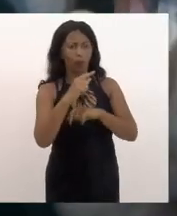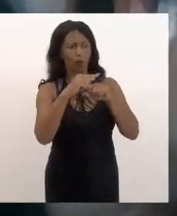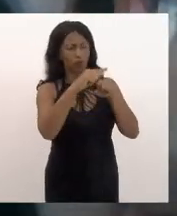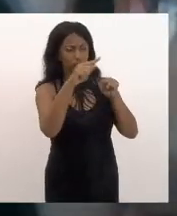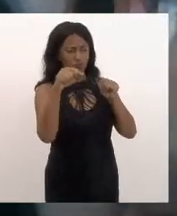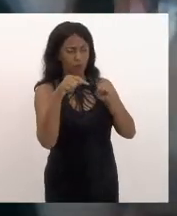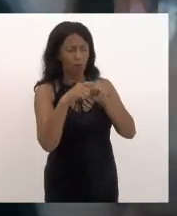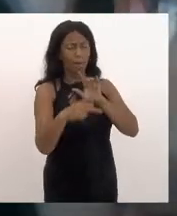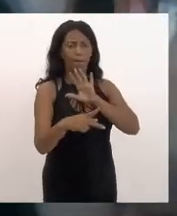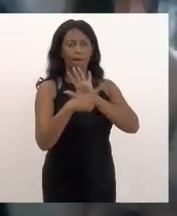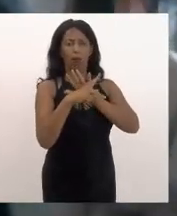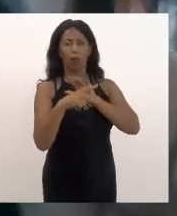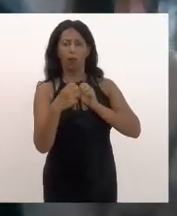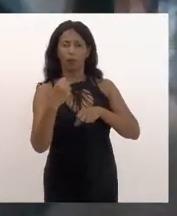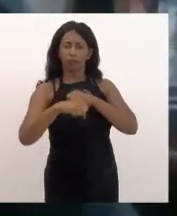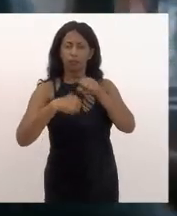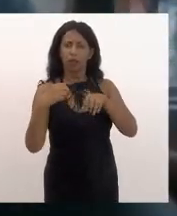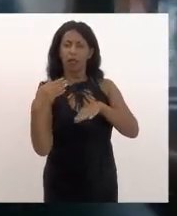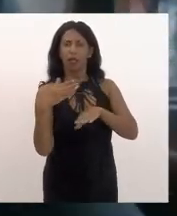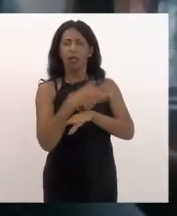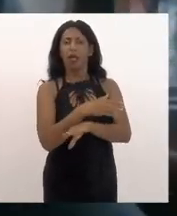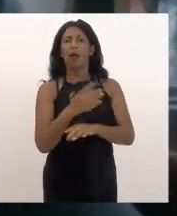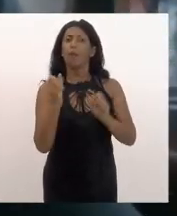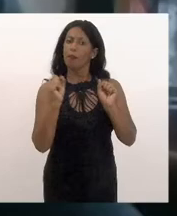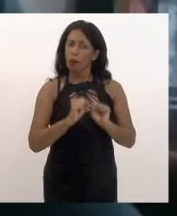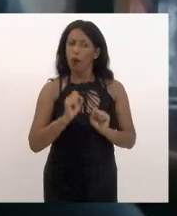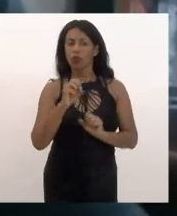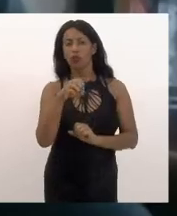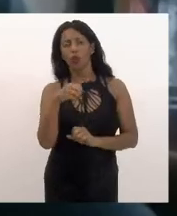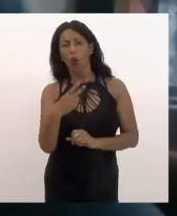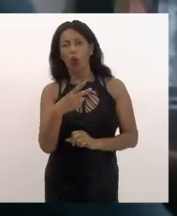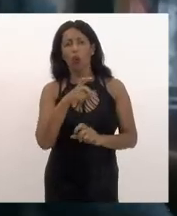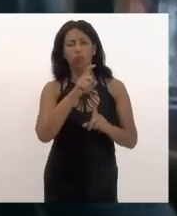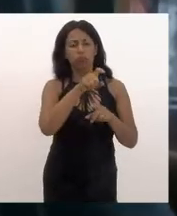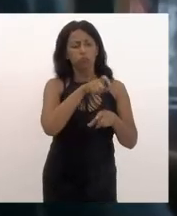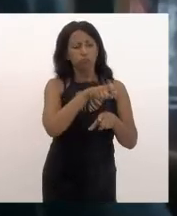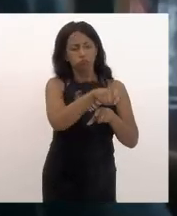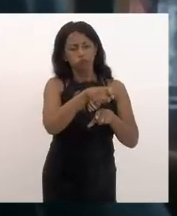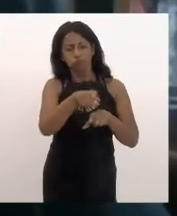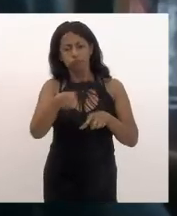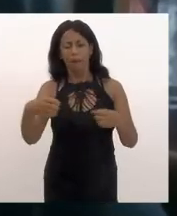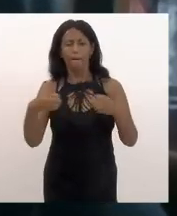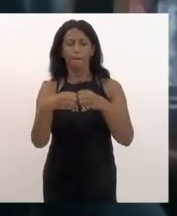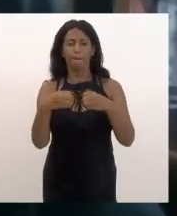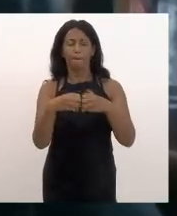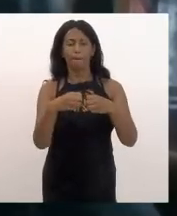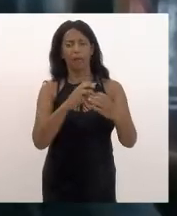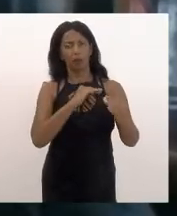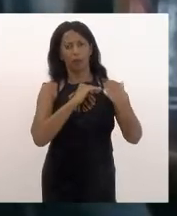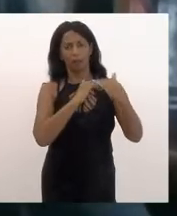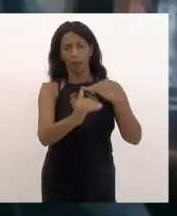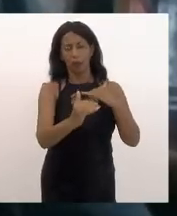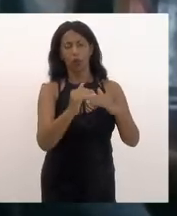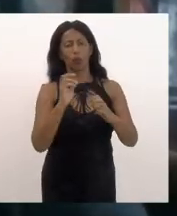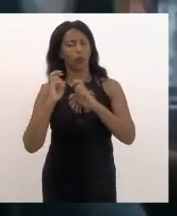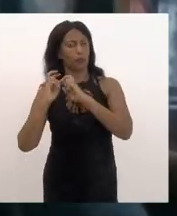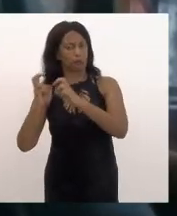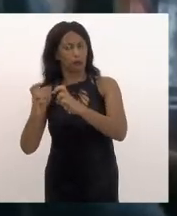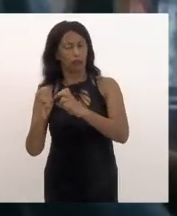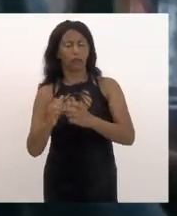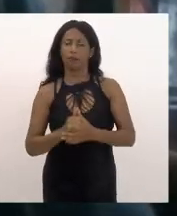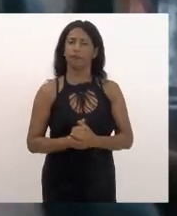uma área das barcas, ou um bicicletário, né, no metrô, um bicicletário no trem. Muito